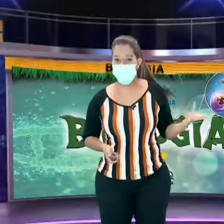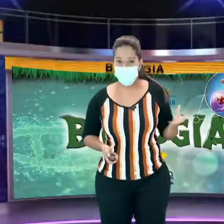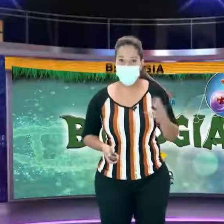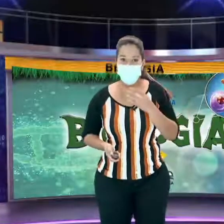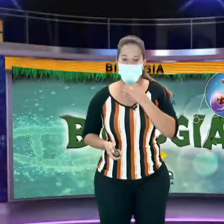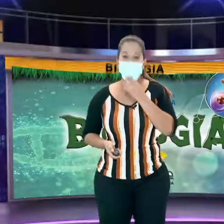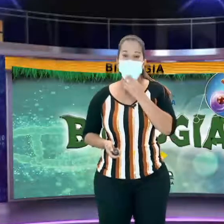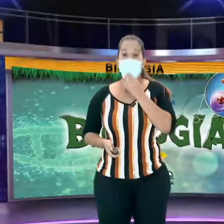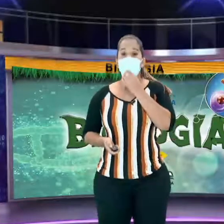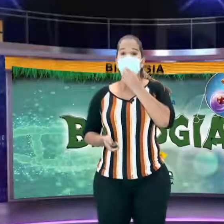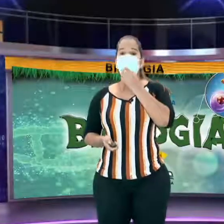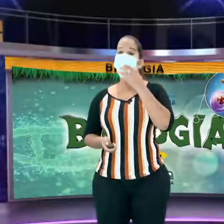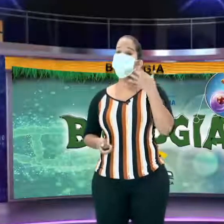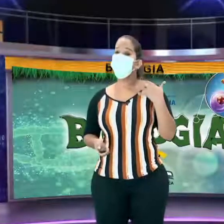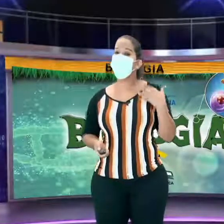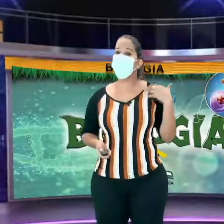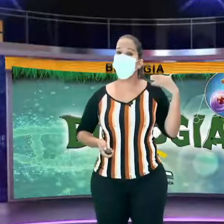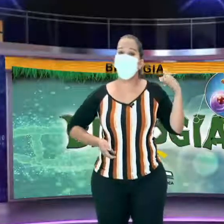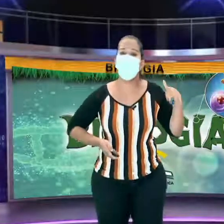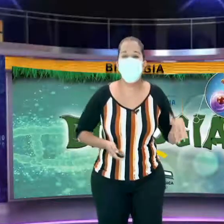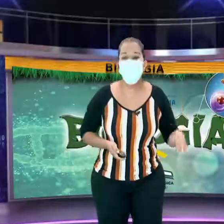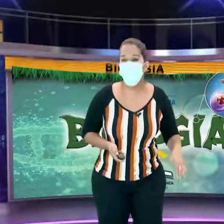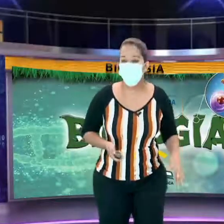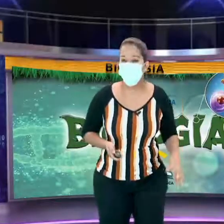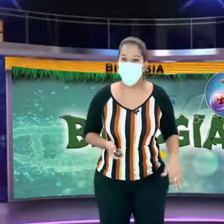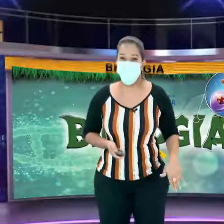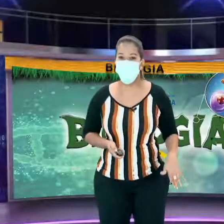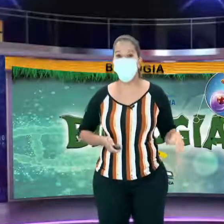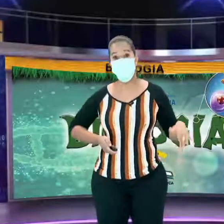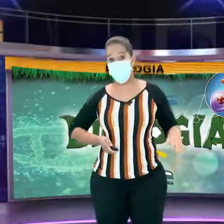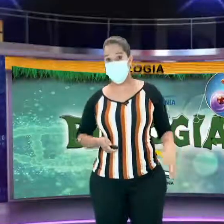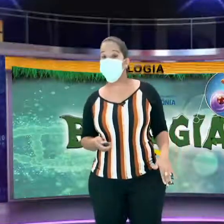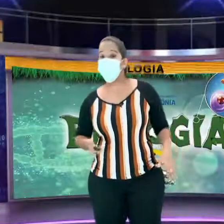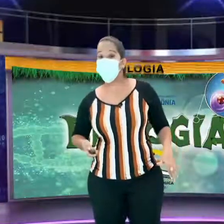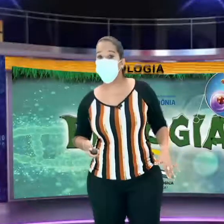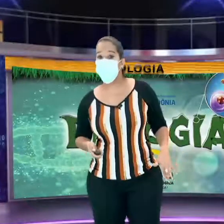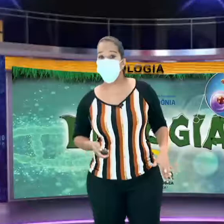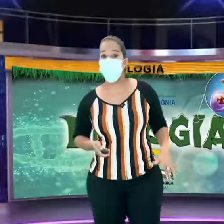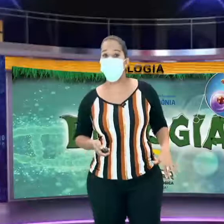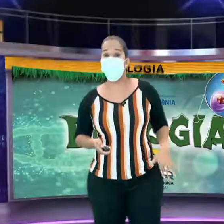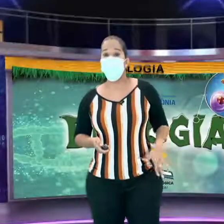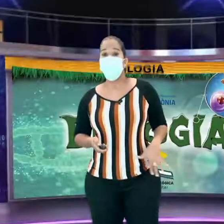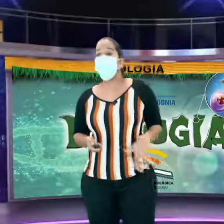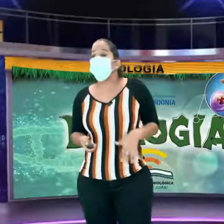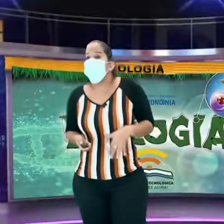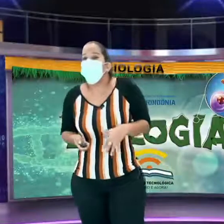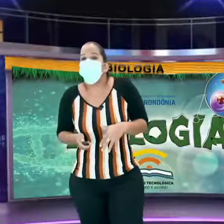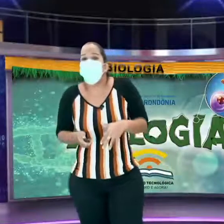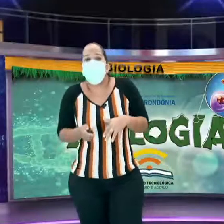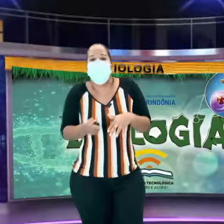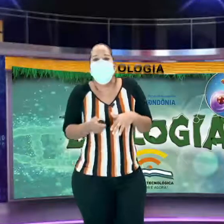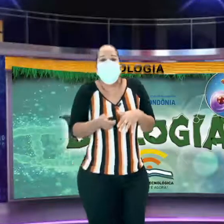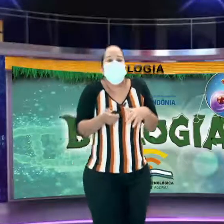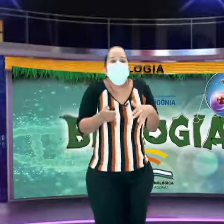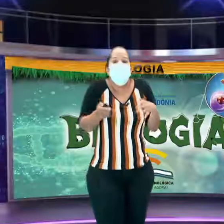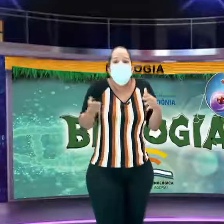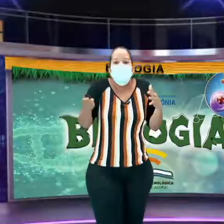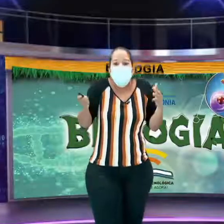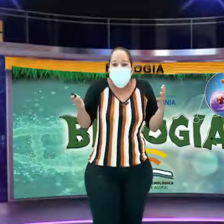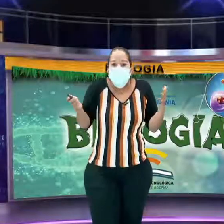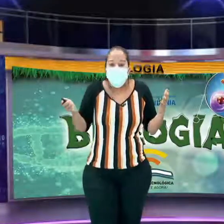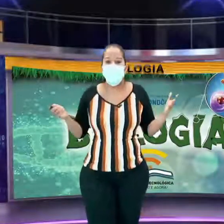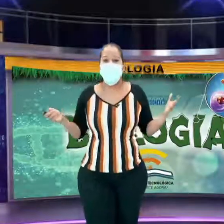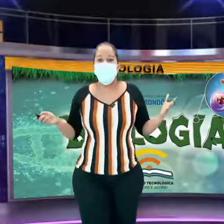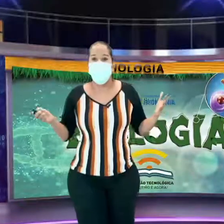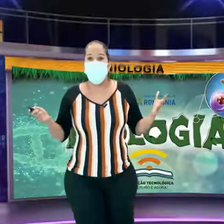ar atmosférico, tanto aquelas que estão lá nas profundezas dos oceanos, né? Em lugares de